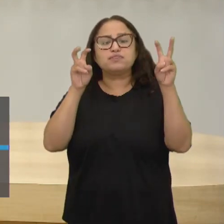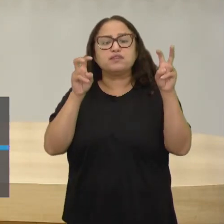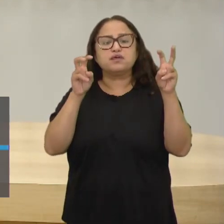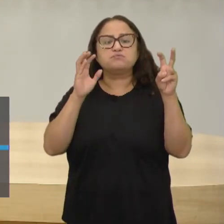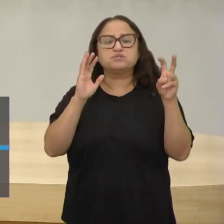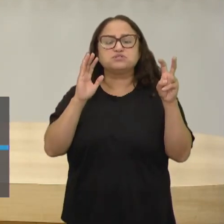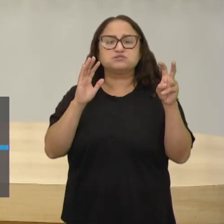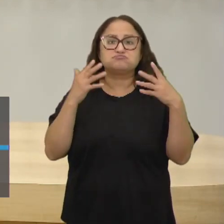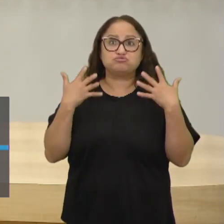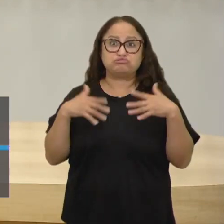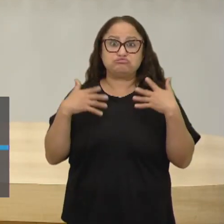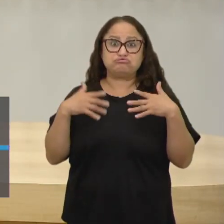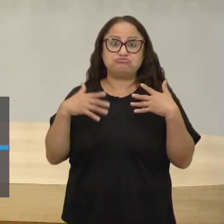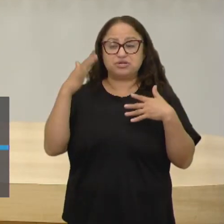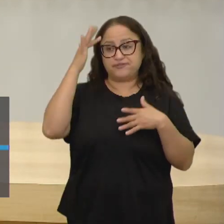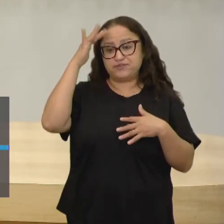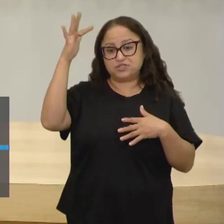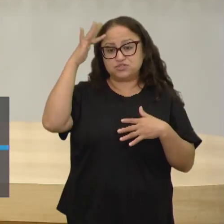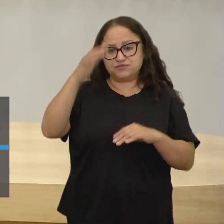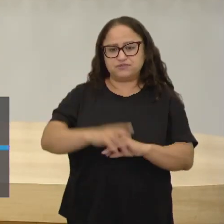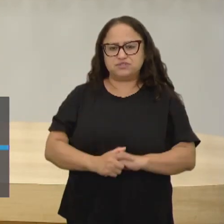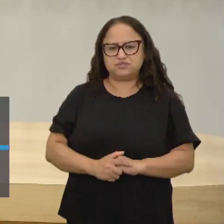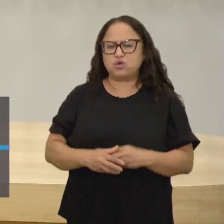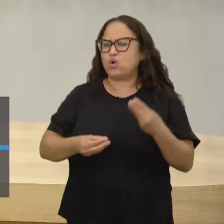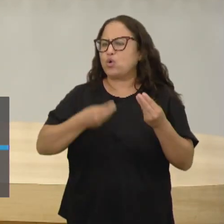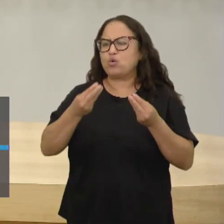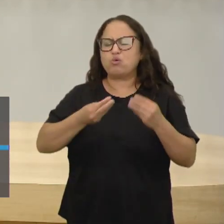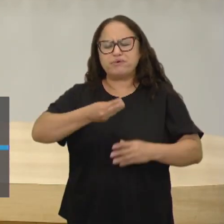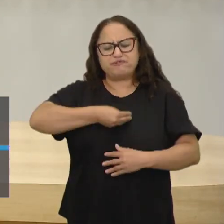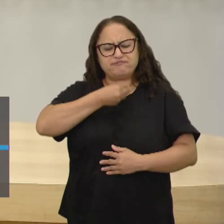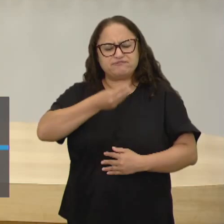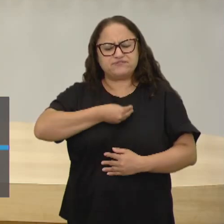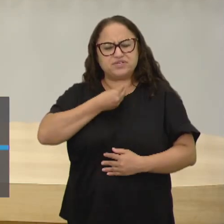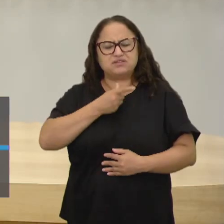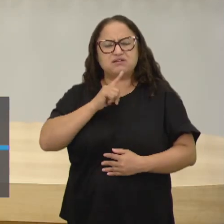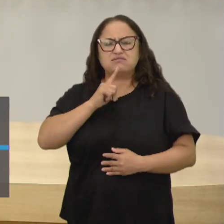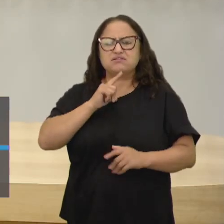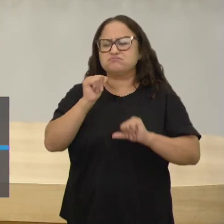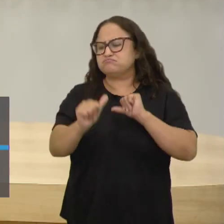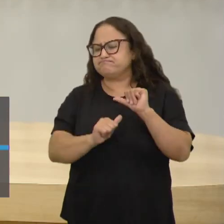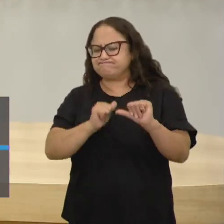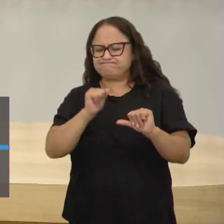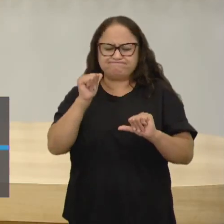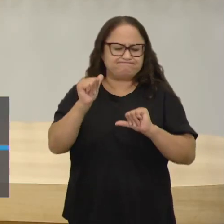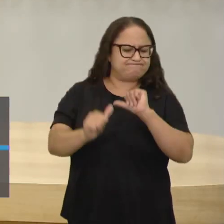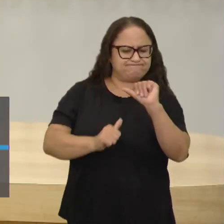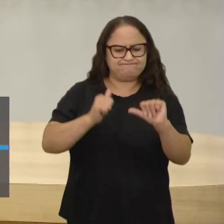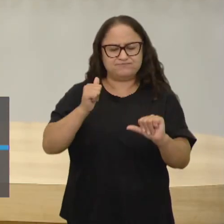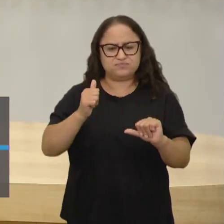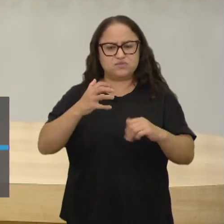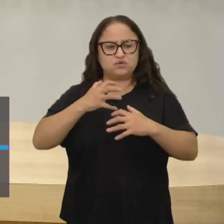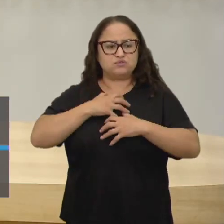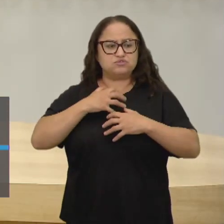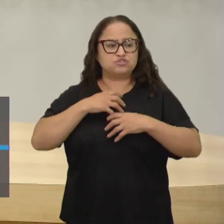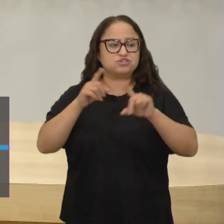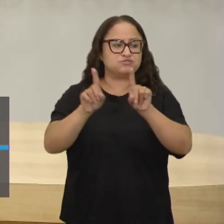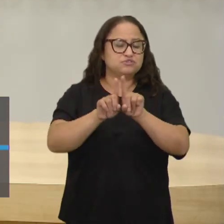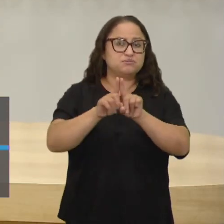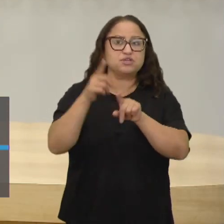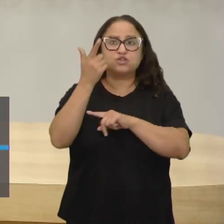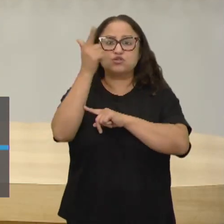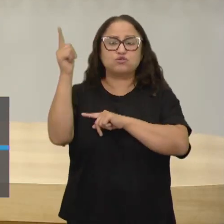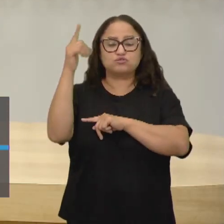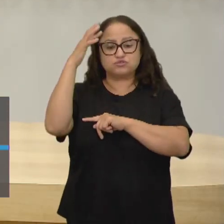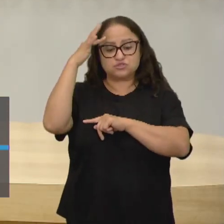caros à filosofia. Então, a transitoriedade da vida, tá certo? Então, da mesma forma como houve muitos filósofos, né,